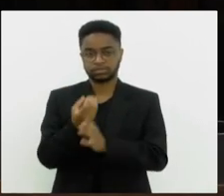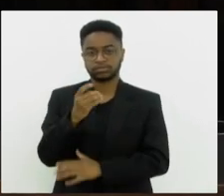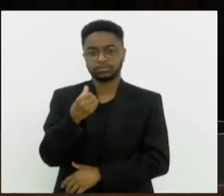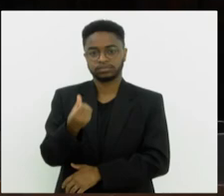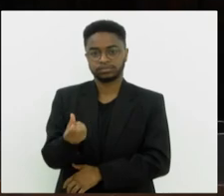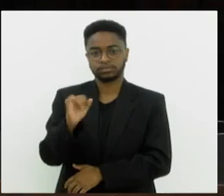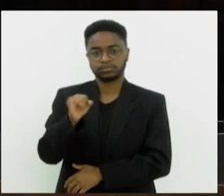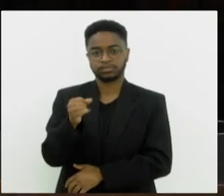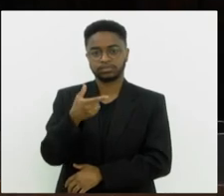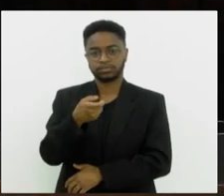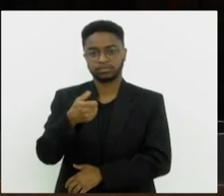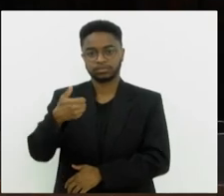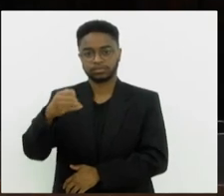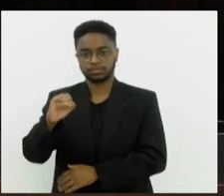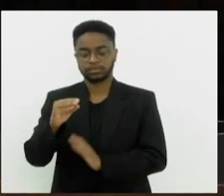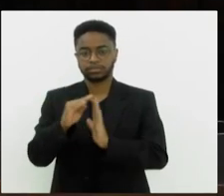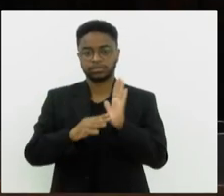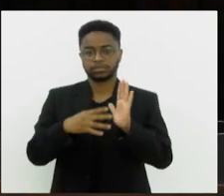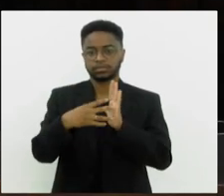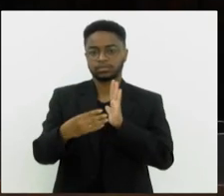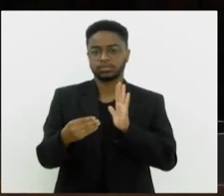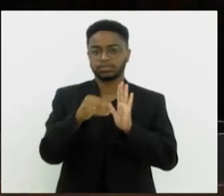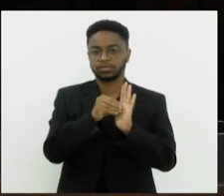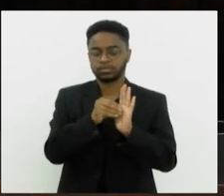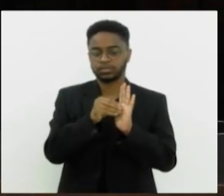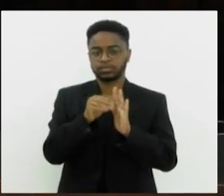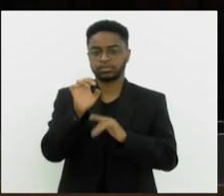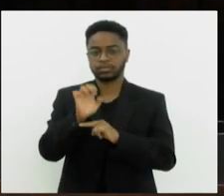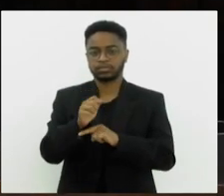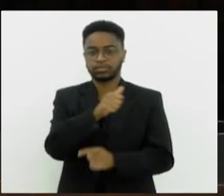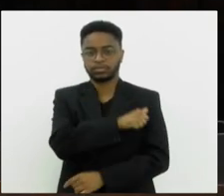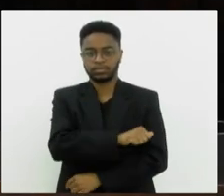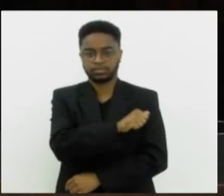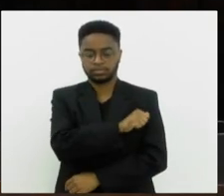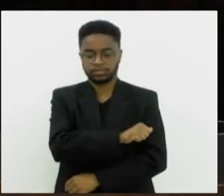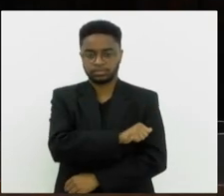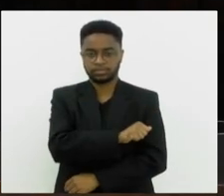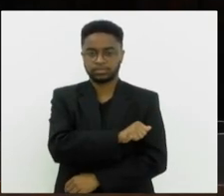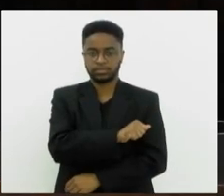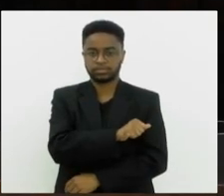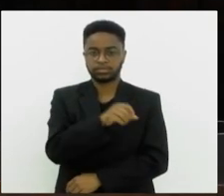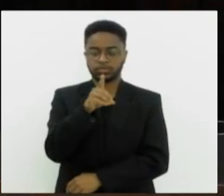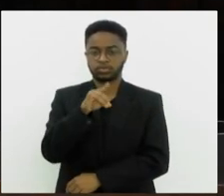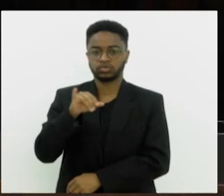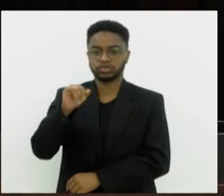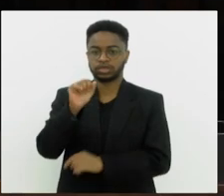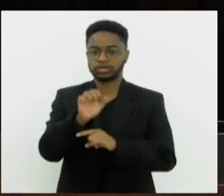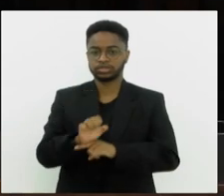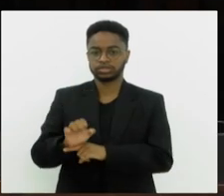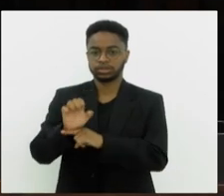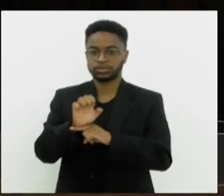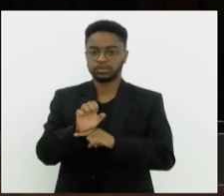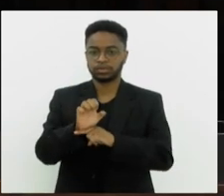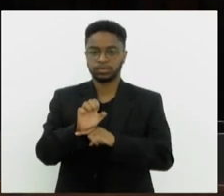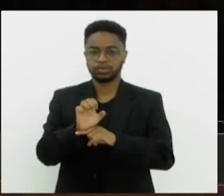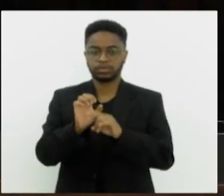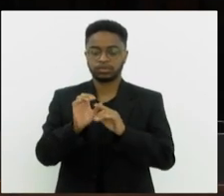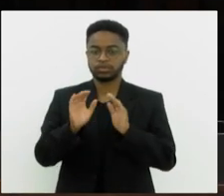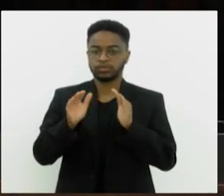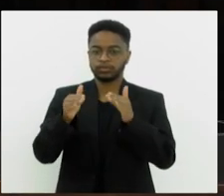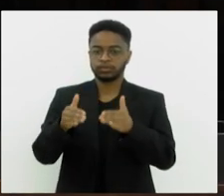de 2010, para incluir no calendário oficial do Estado do Rio de Janeiro o Dia Estadual do